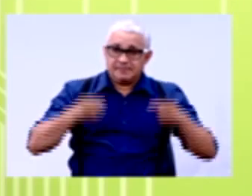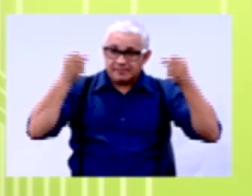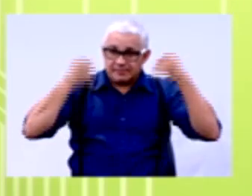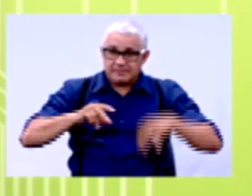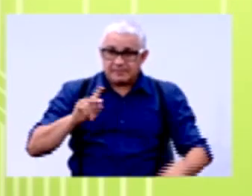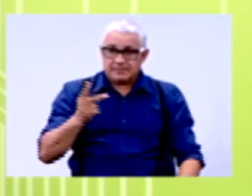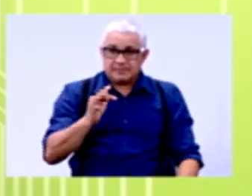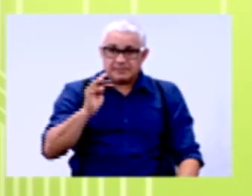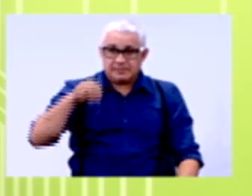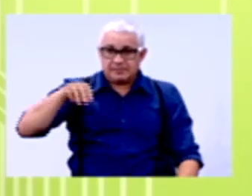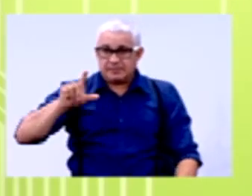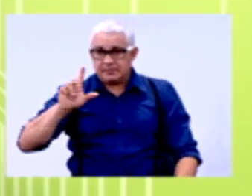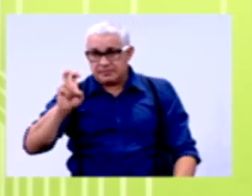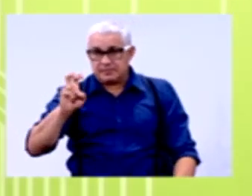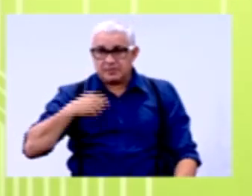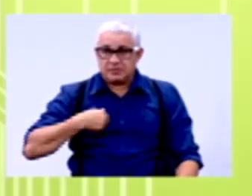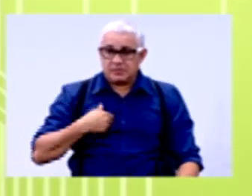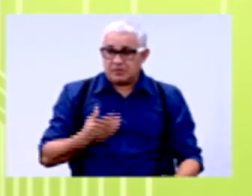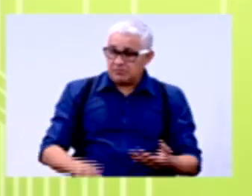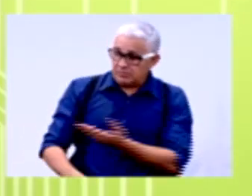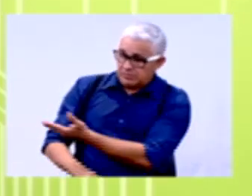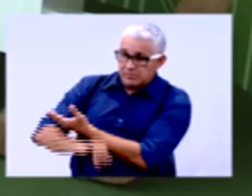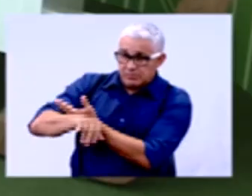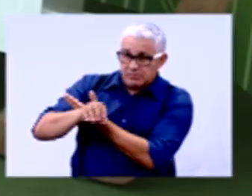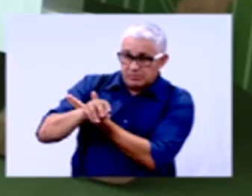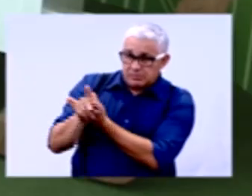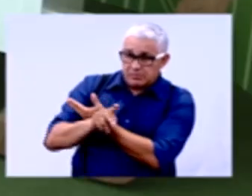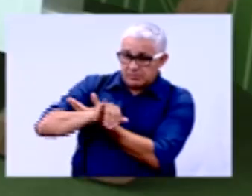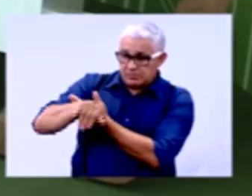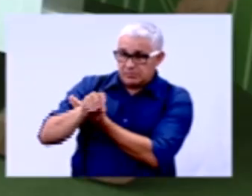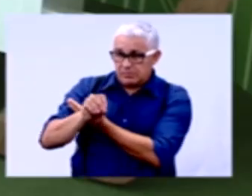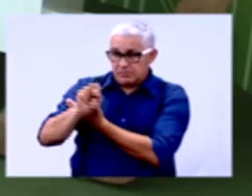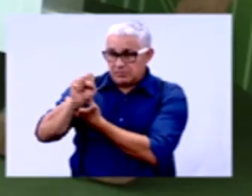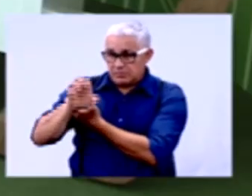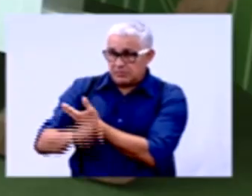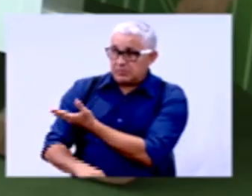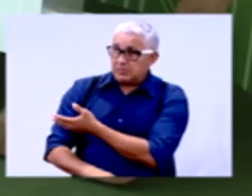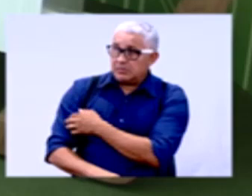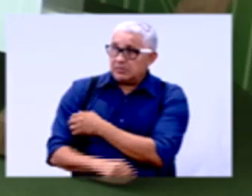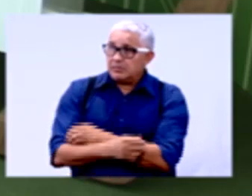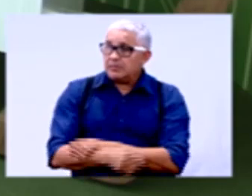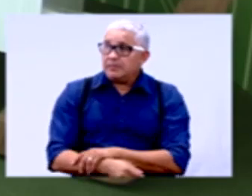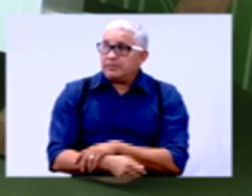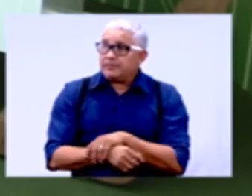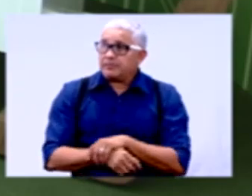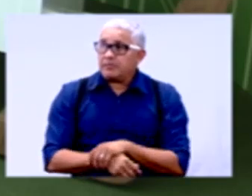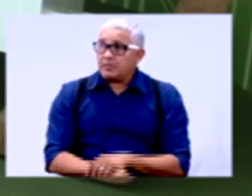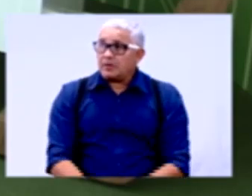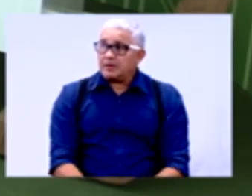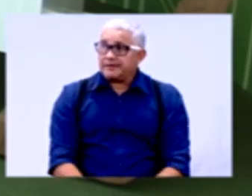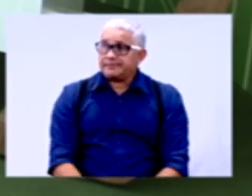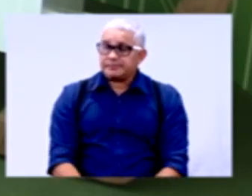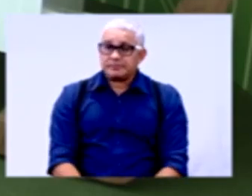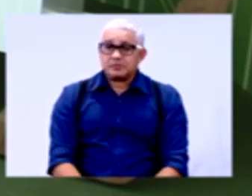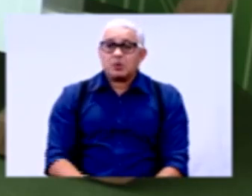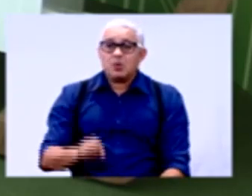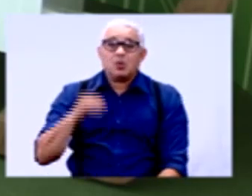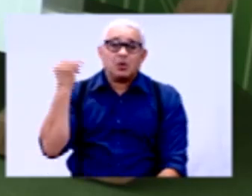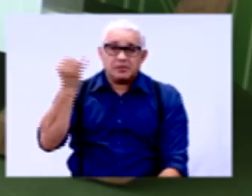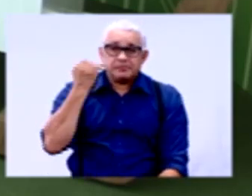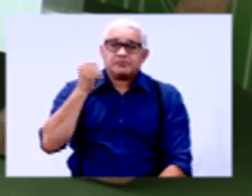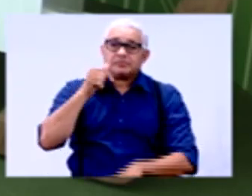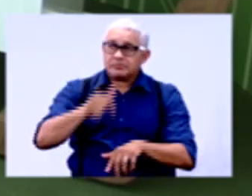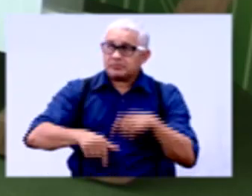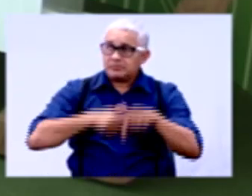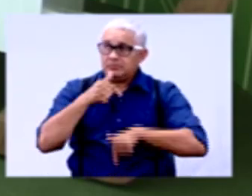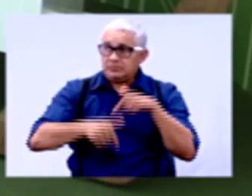né? Vou passar aqui para o professor José Márcio para falar um pouquinho para a gente sobre essa questão, sobre a importância de se trabalhar